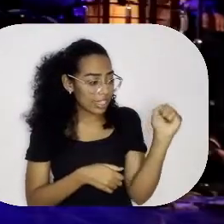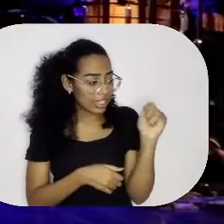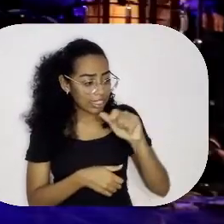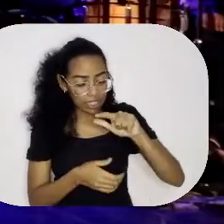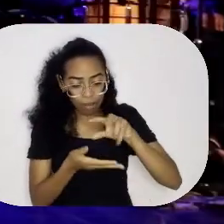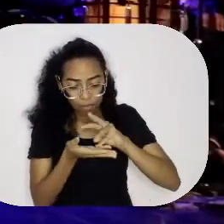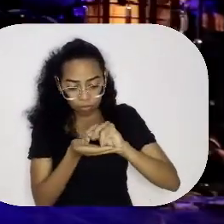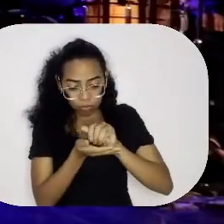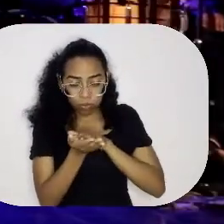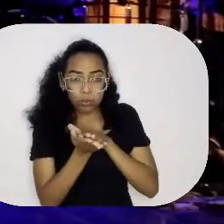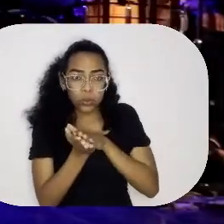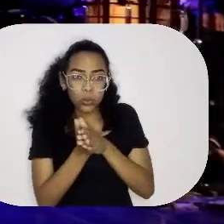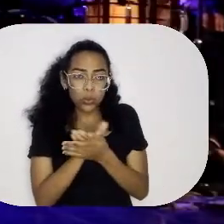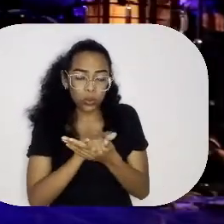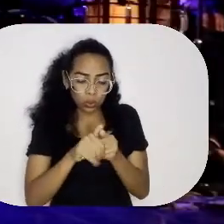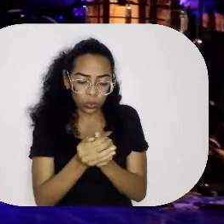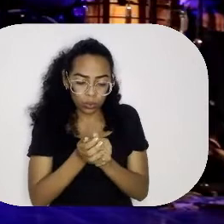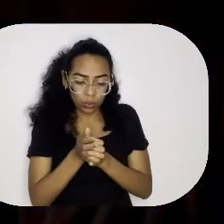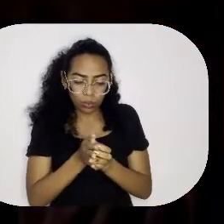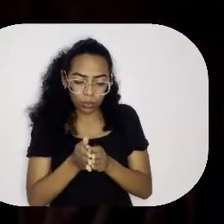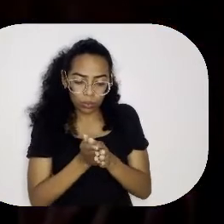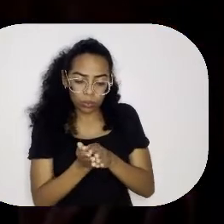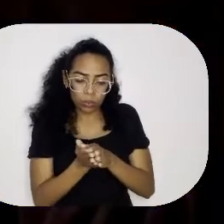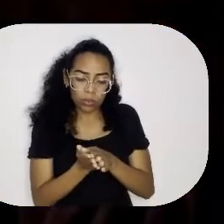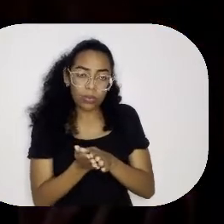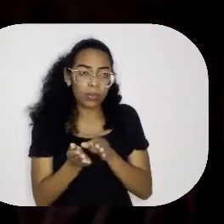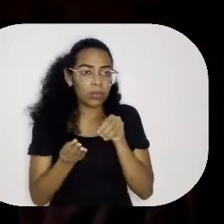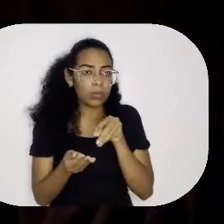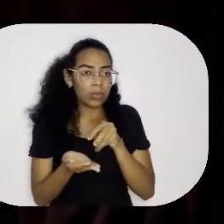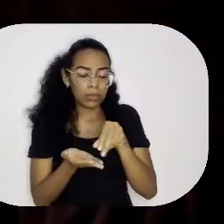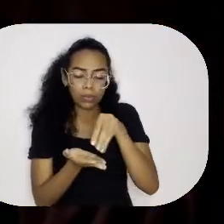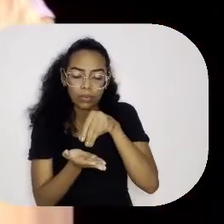temperado no sal de suas mãos.